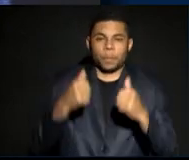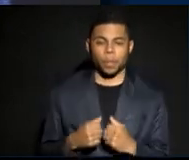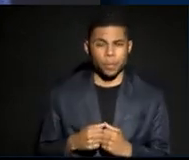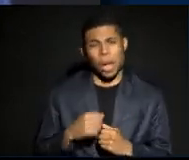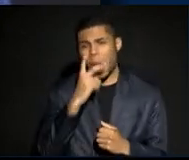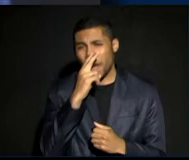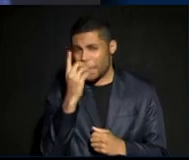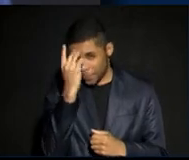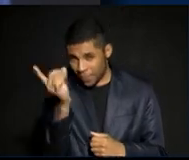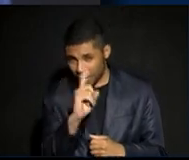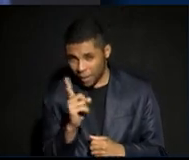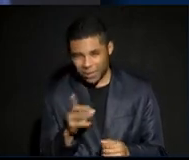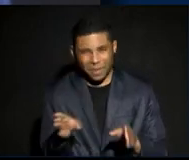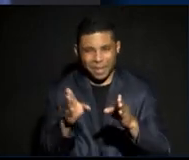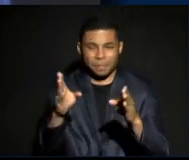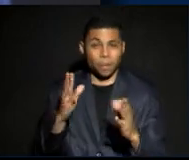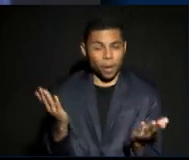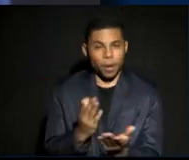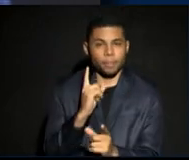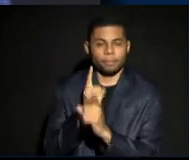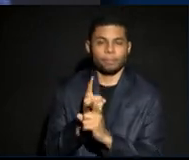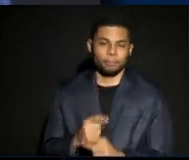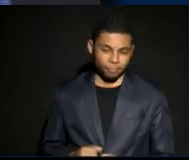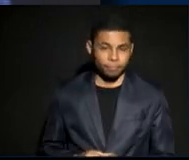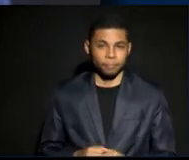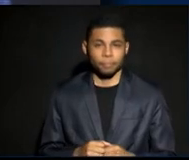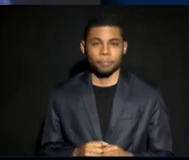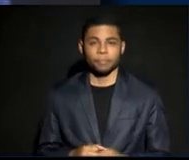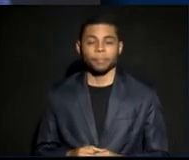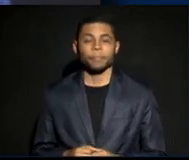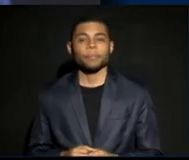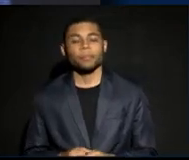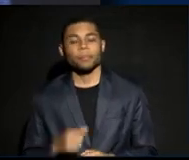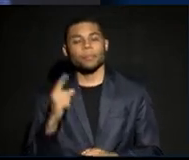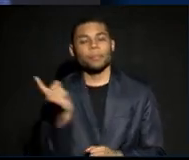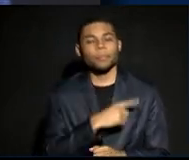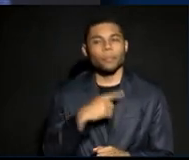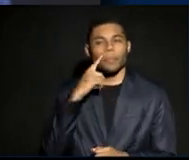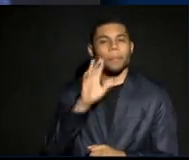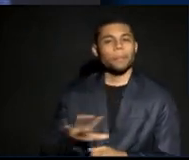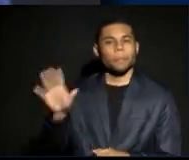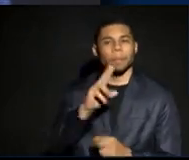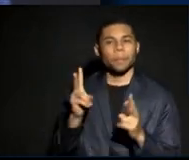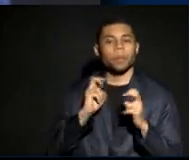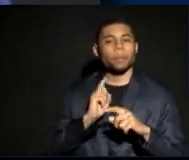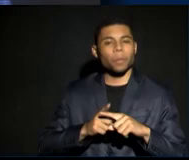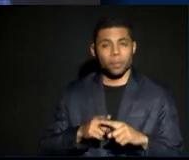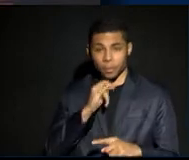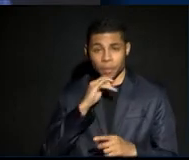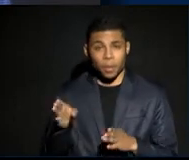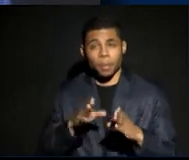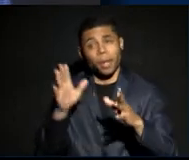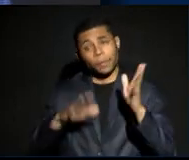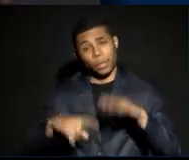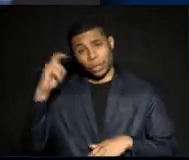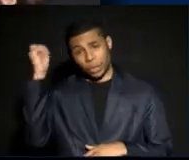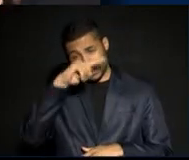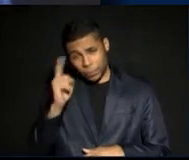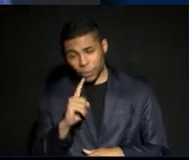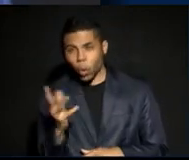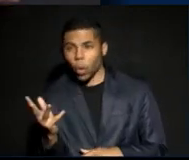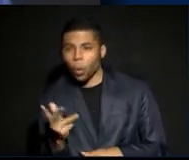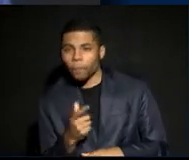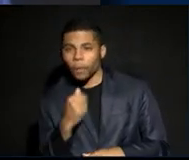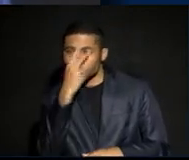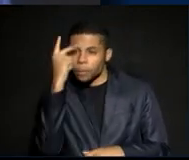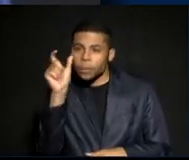acho que nunca foi tão fácil adotar um caminho e a e o paradoxo disse aqui nunca foi tão fácil ali no caminho talvez nunca foi tão difícil